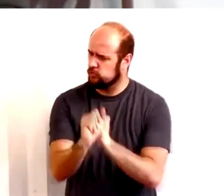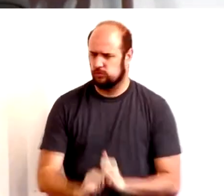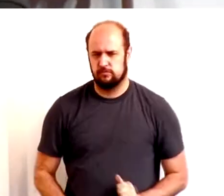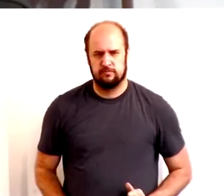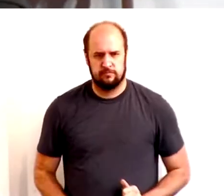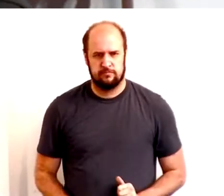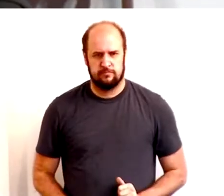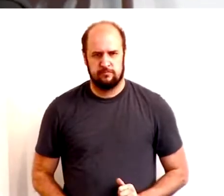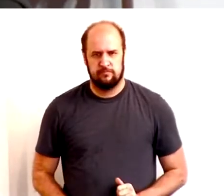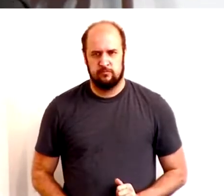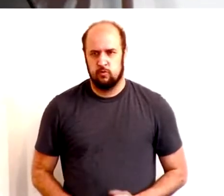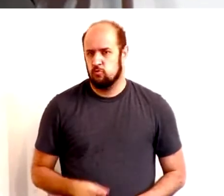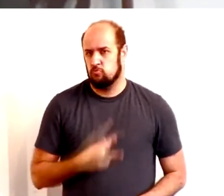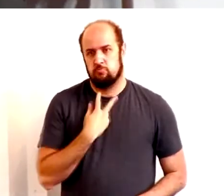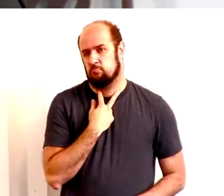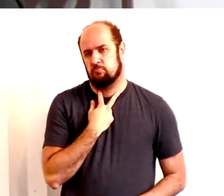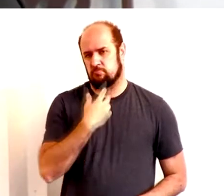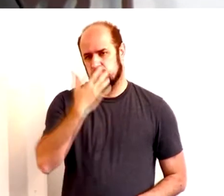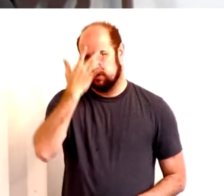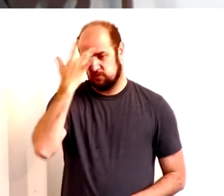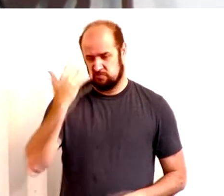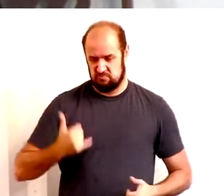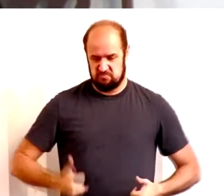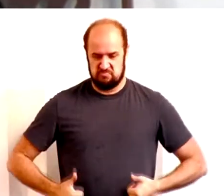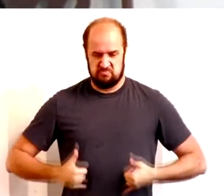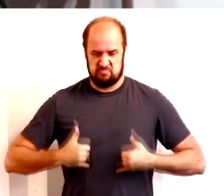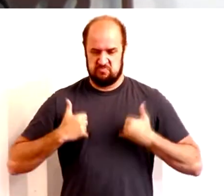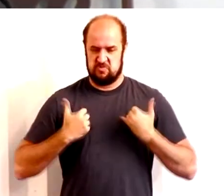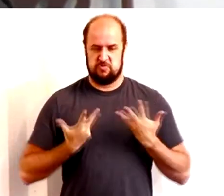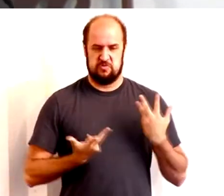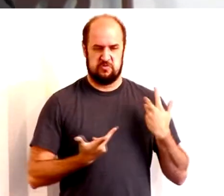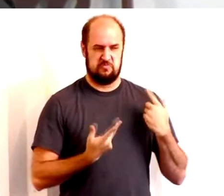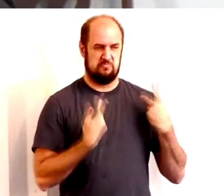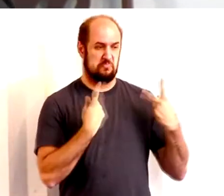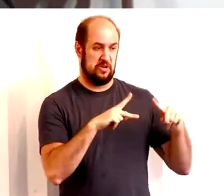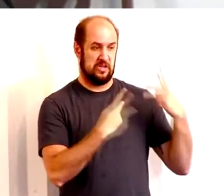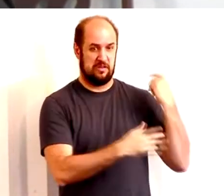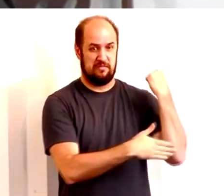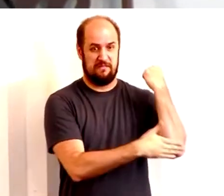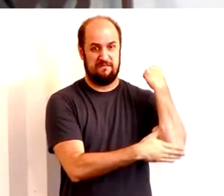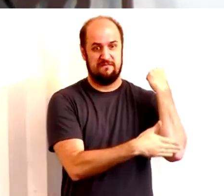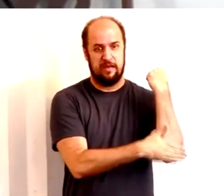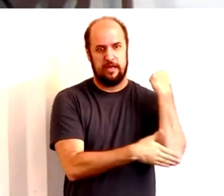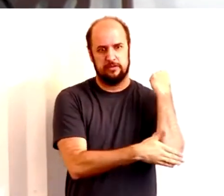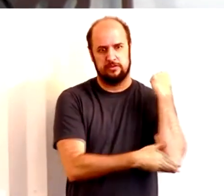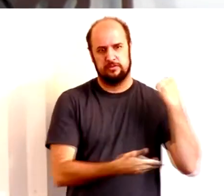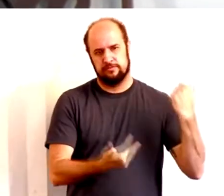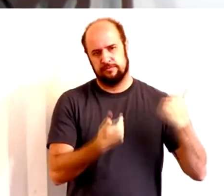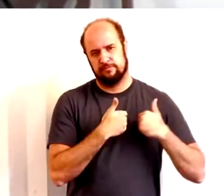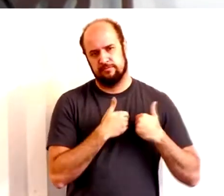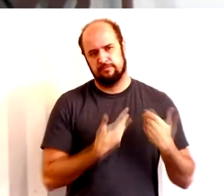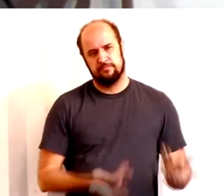e não alguém que prega Cristo por inveja. Timóteo era alguém diferente.